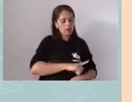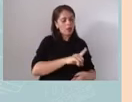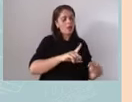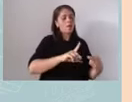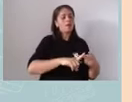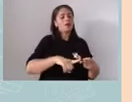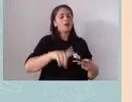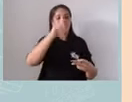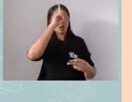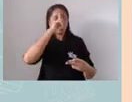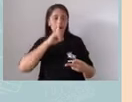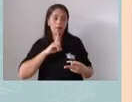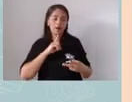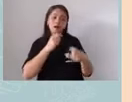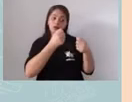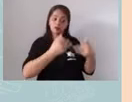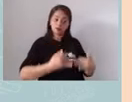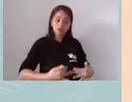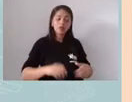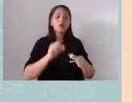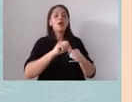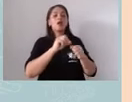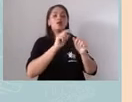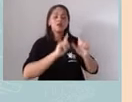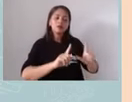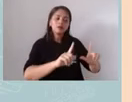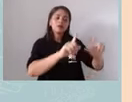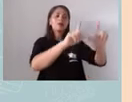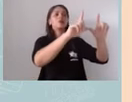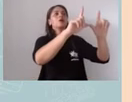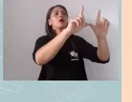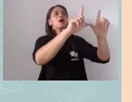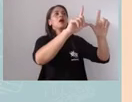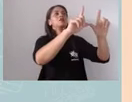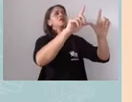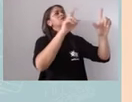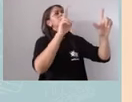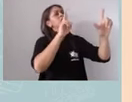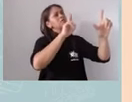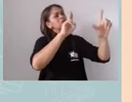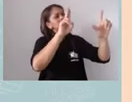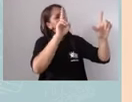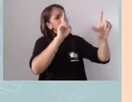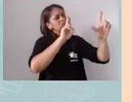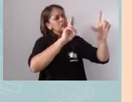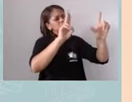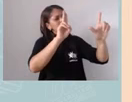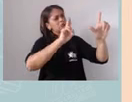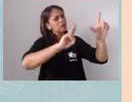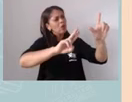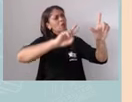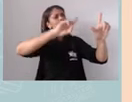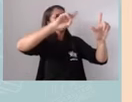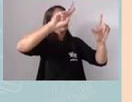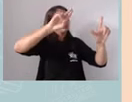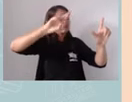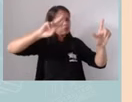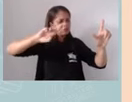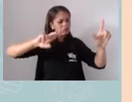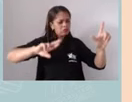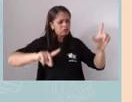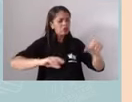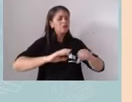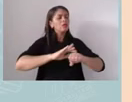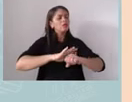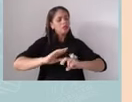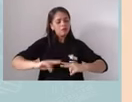façam aquele quadrinho, tá? E observem as principais diferenças entre essas doenças, né? O modo de transmissão,